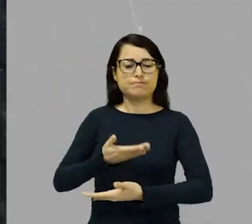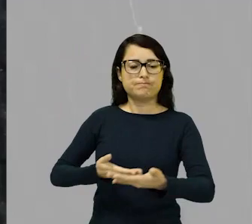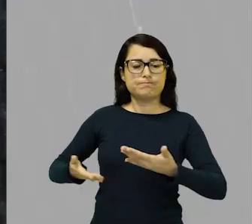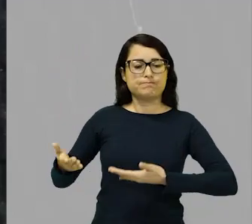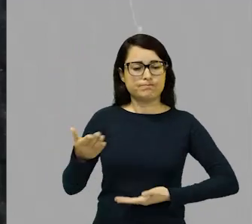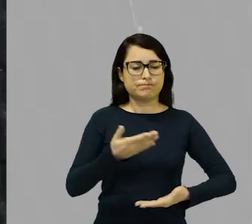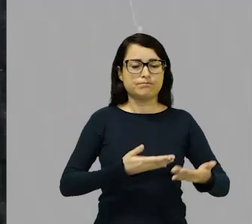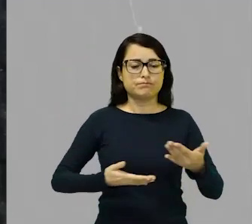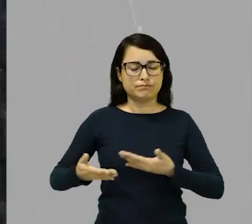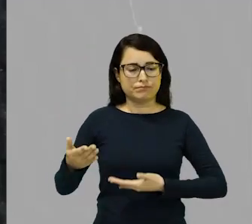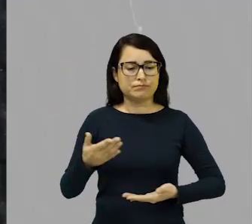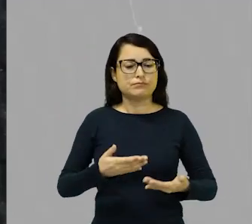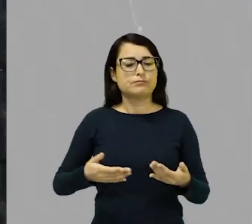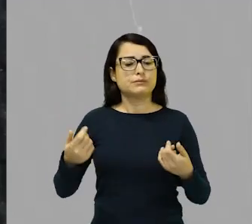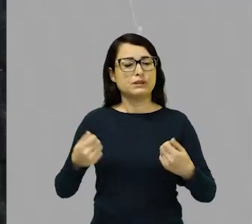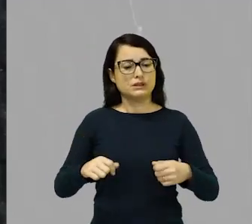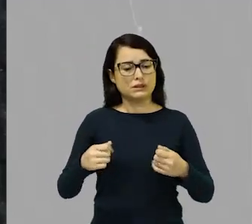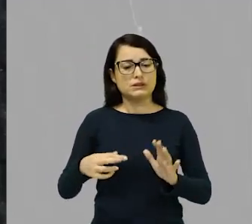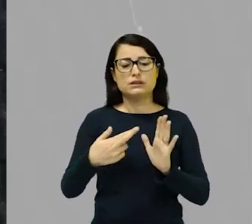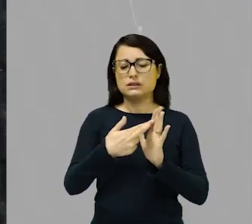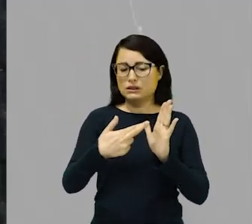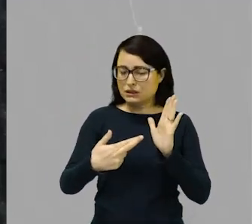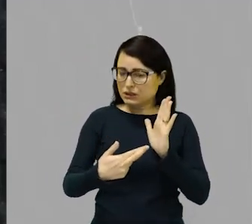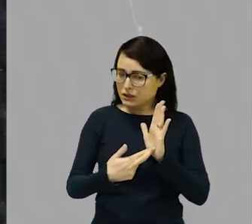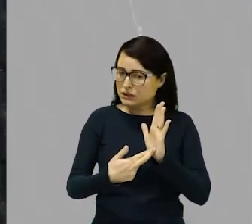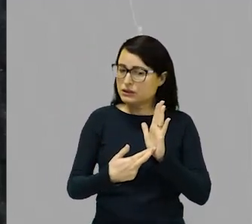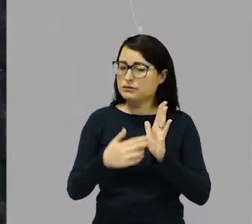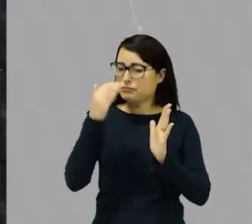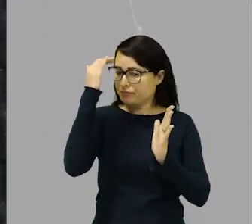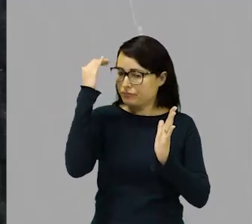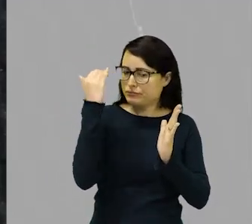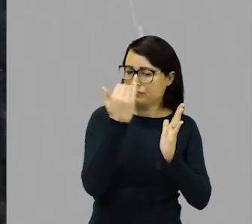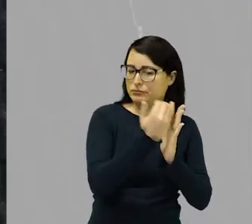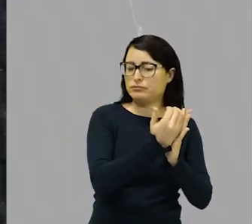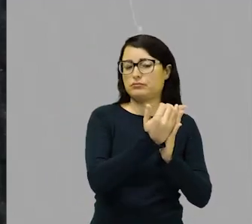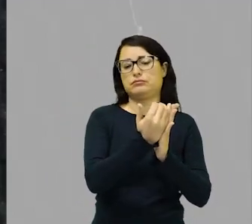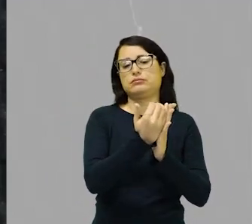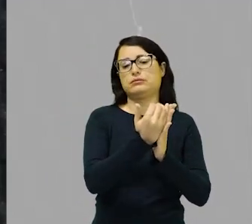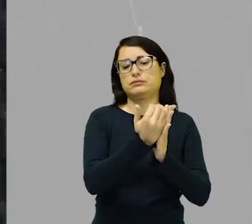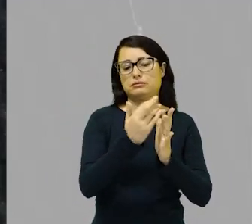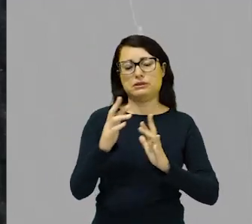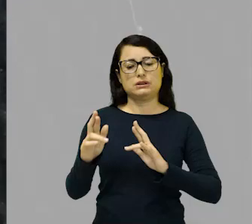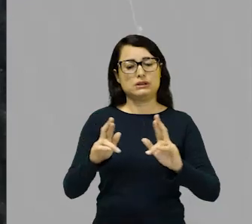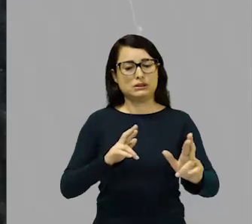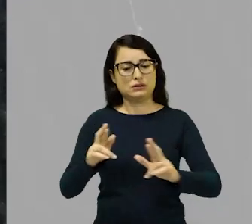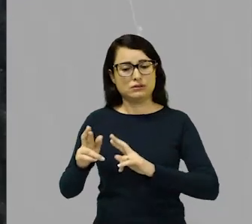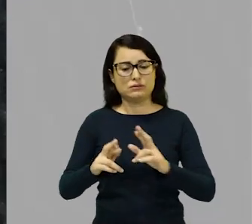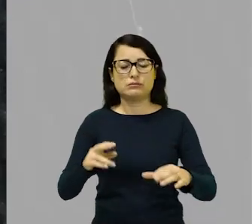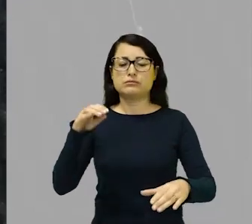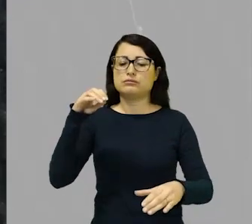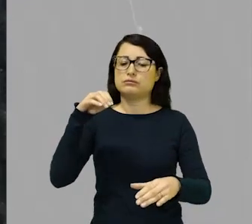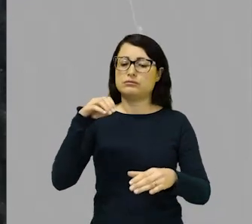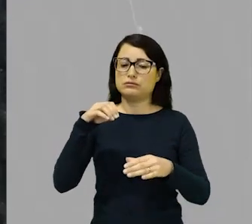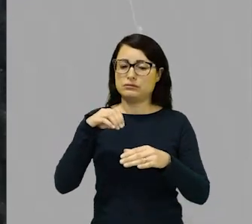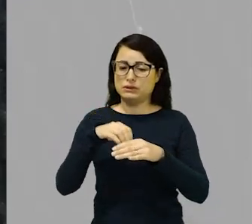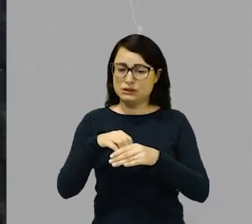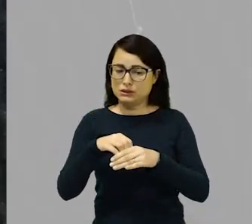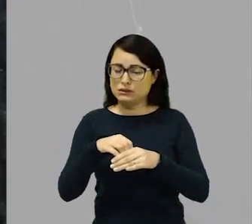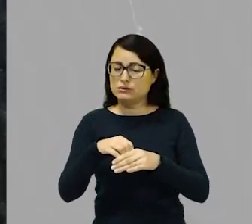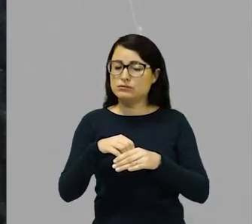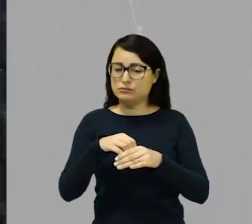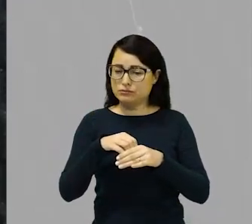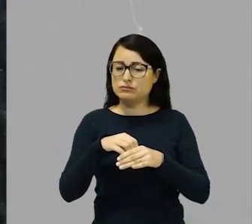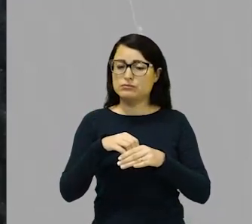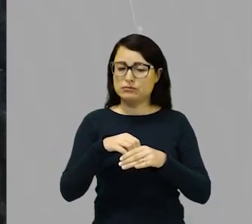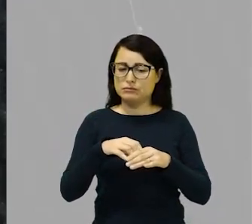é preciso estabelecer normas, regras, para que essas relações aconteçam dentro de um padrão esperado e